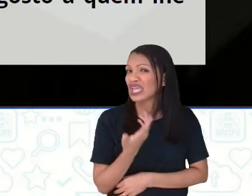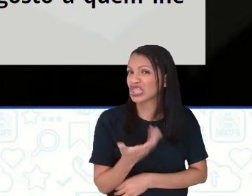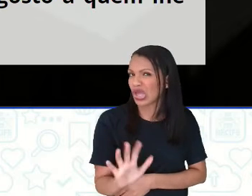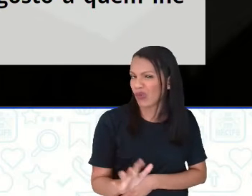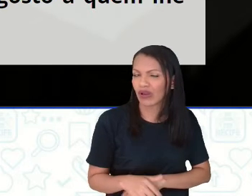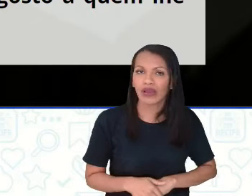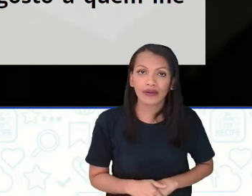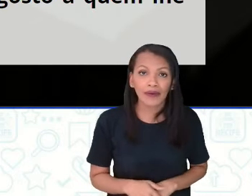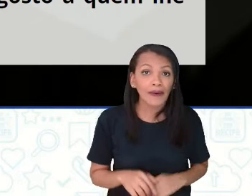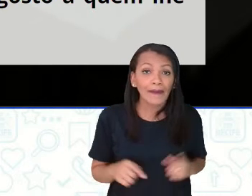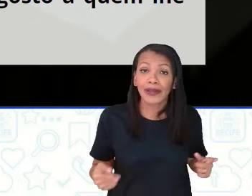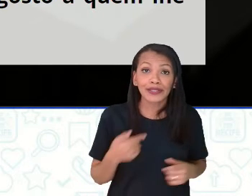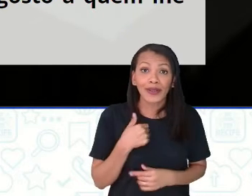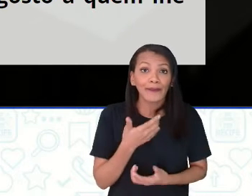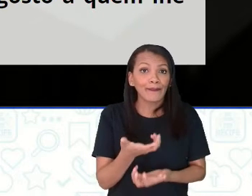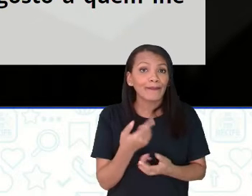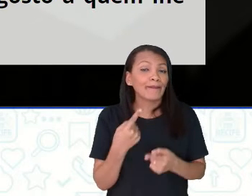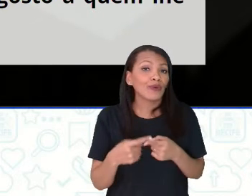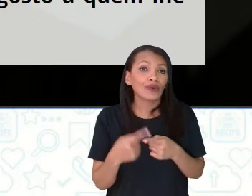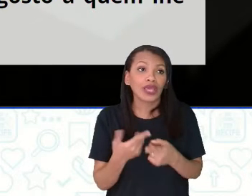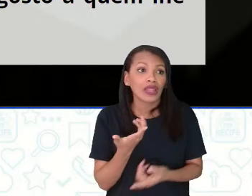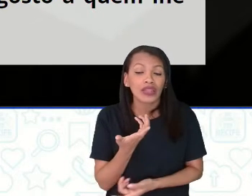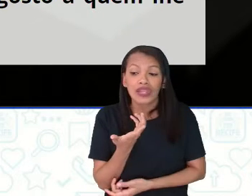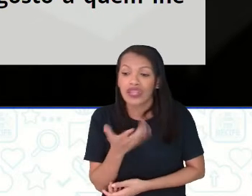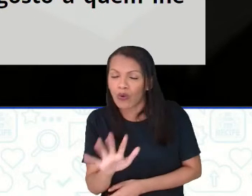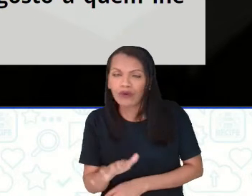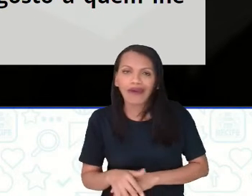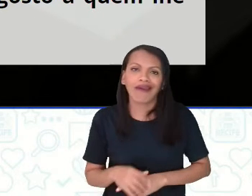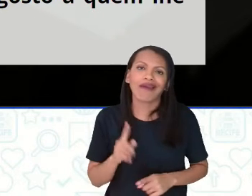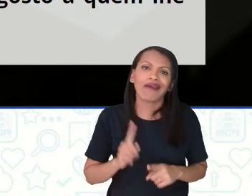não quer, porque você não pode ter. É quase